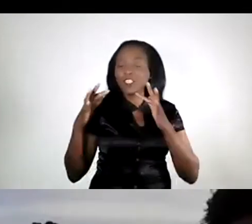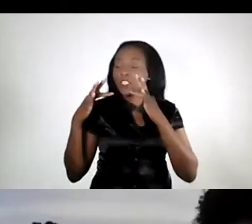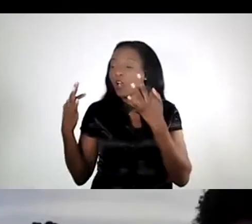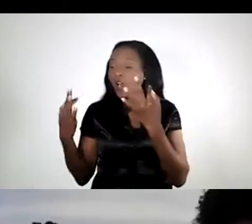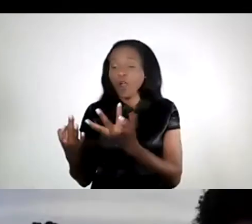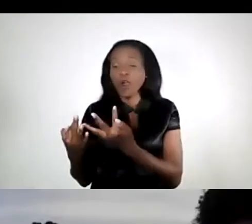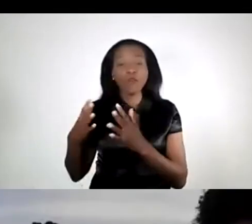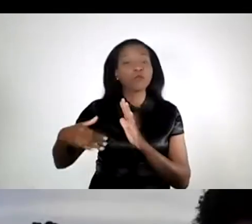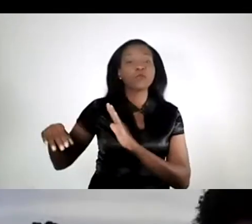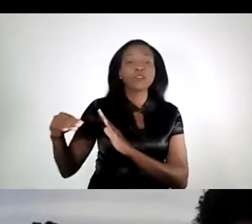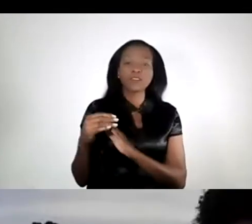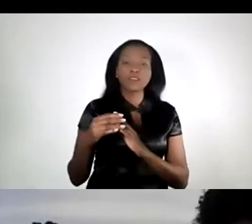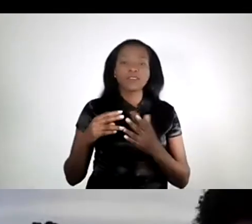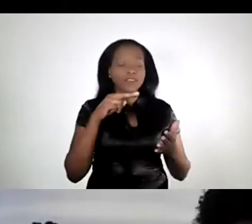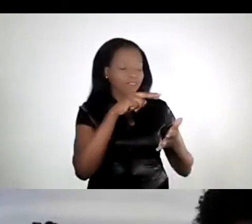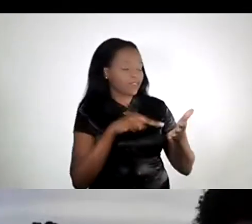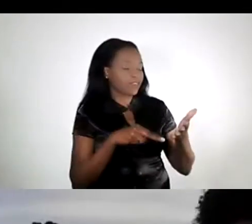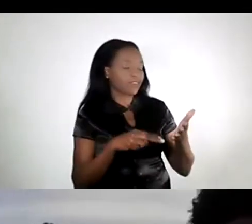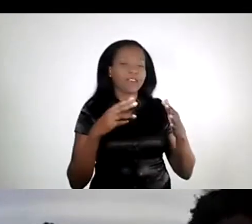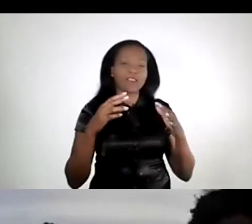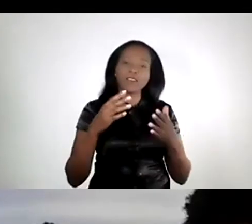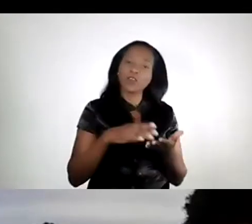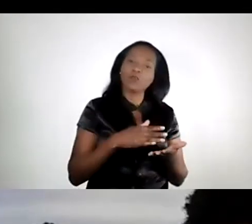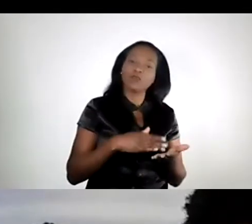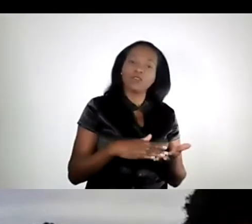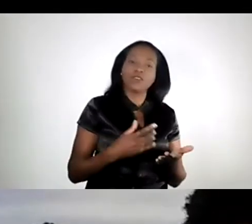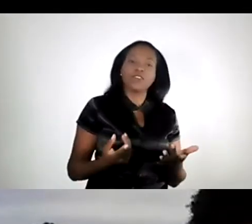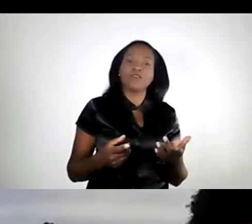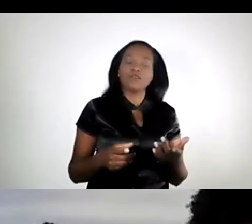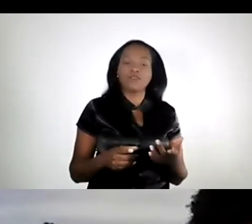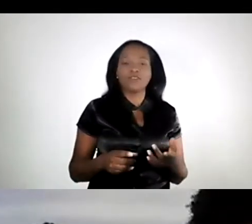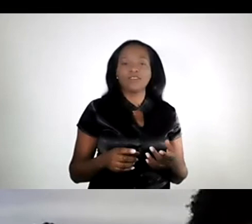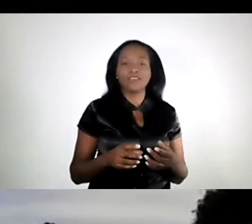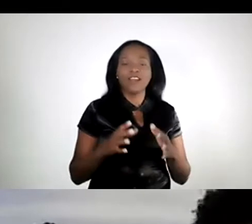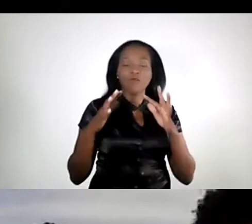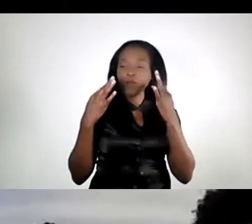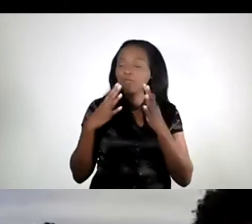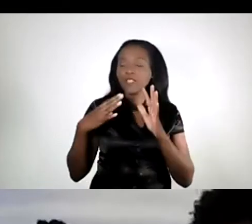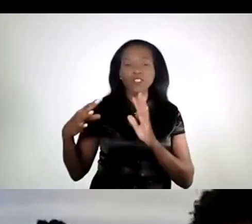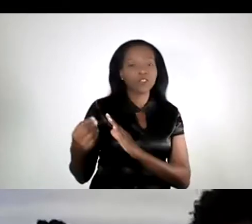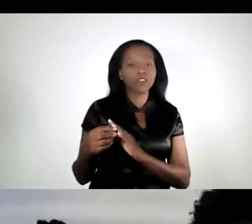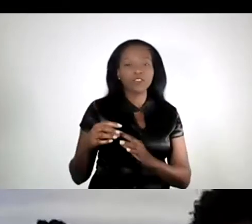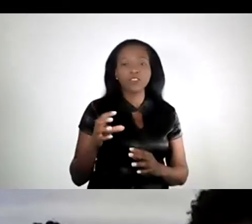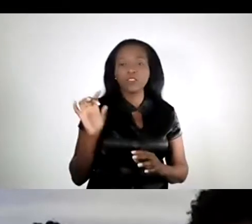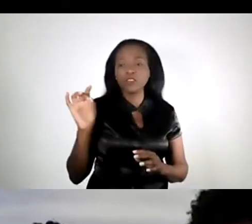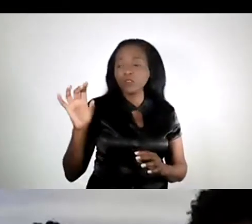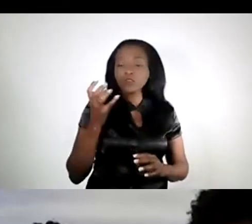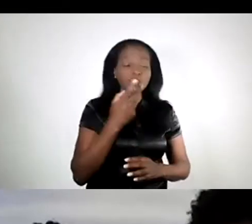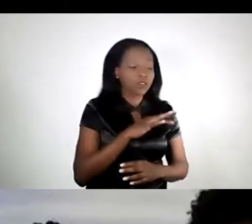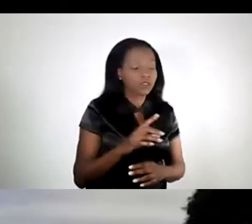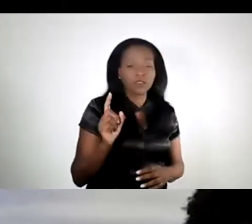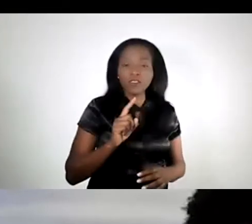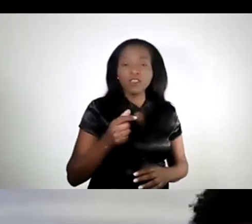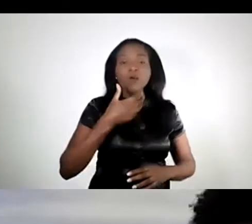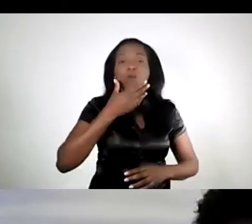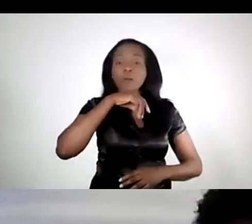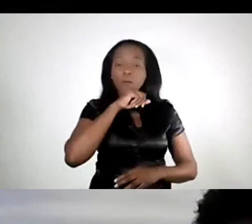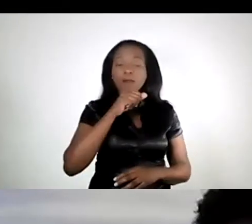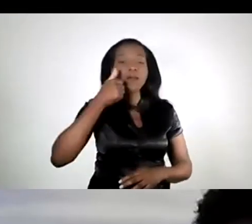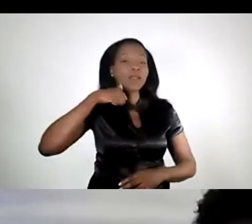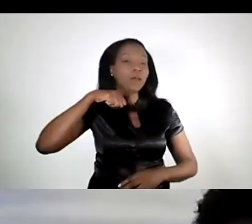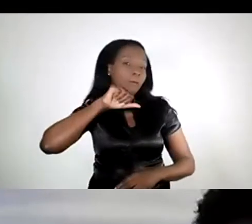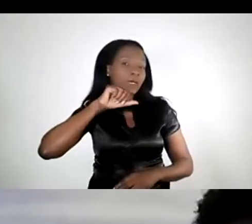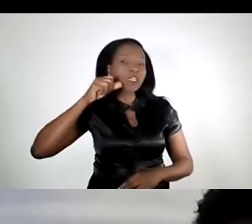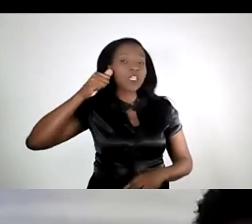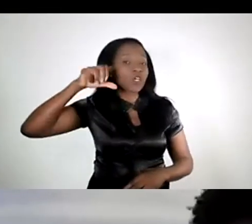porque a família está se vendo nesse livro. Então, não é só a criança que está lendo o livro, é o pai, a mãe, a avó, a tia, até mesmo aquele que não